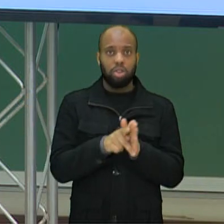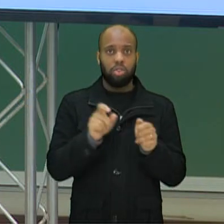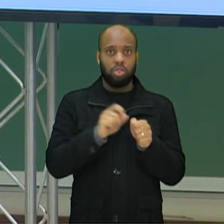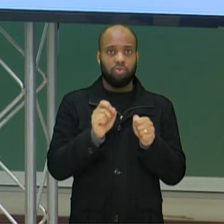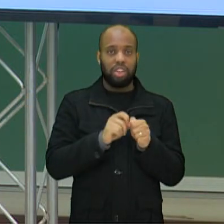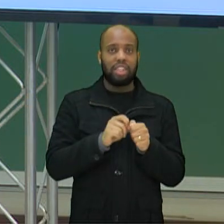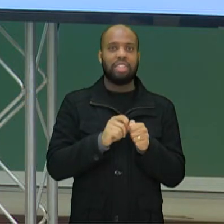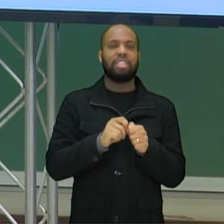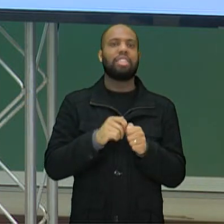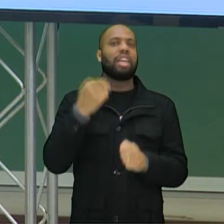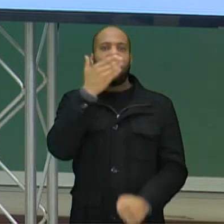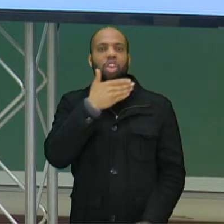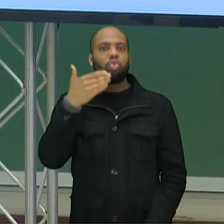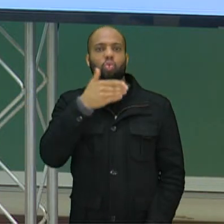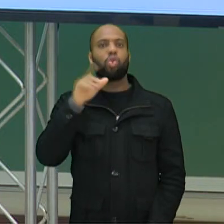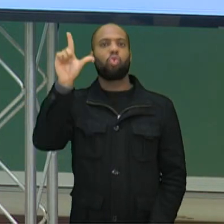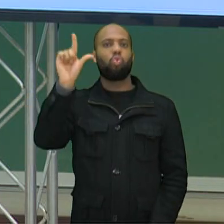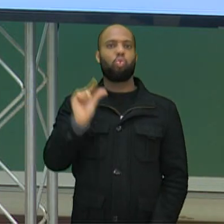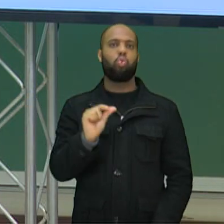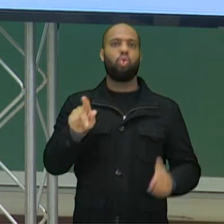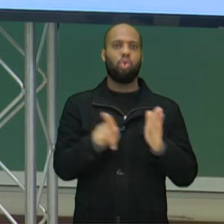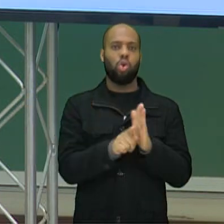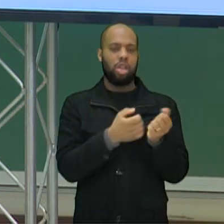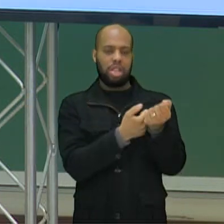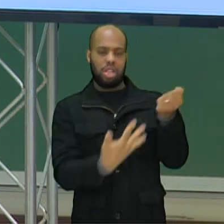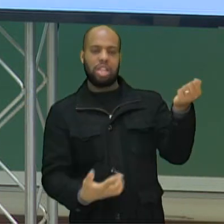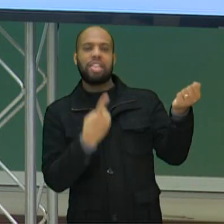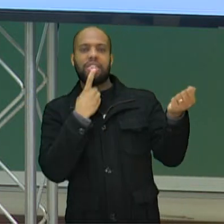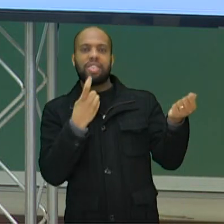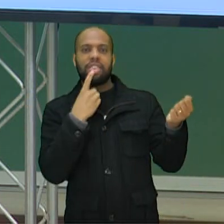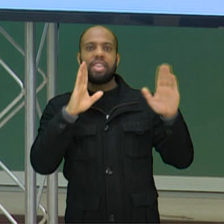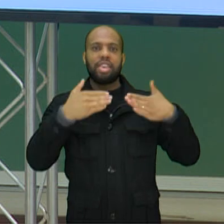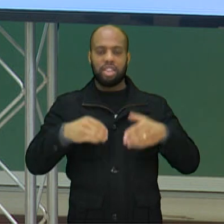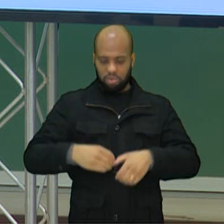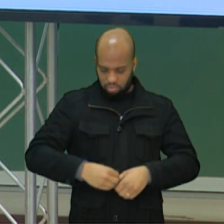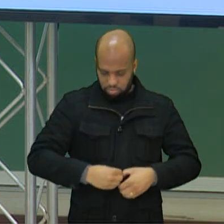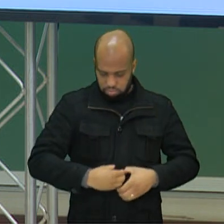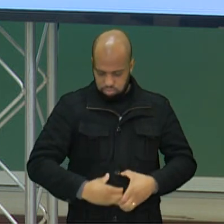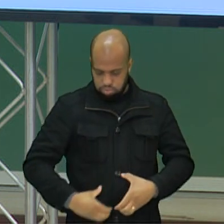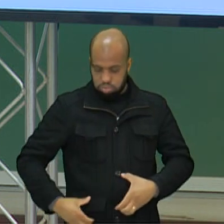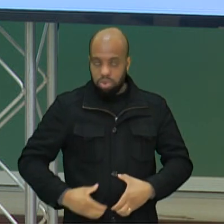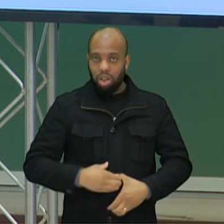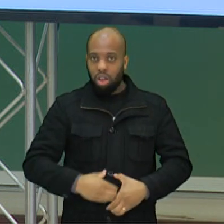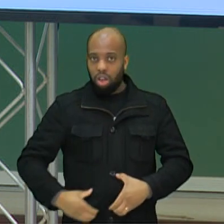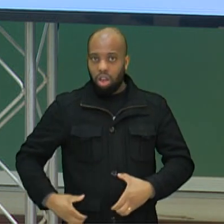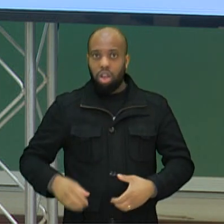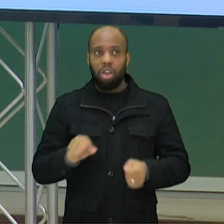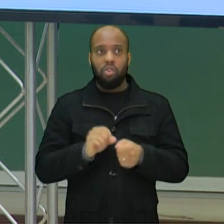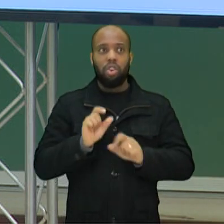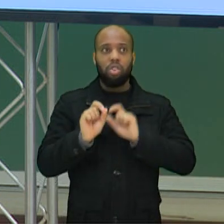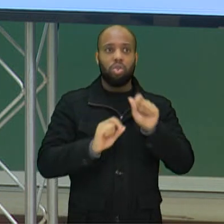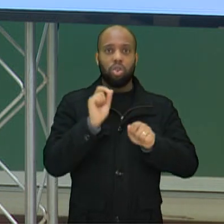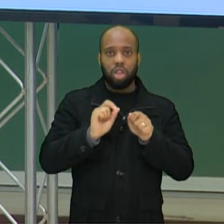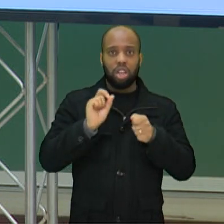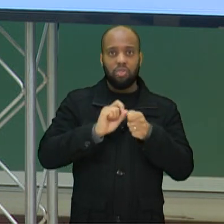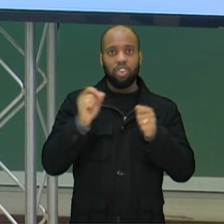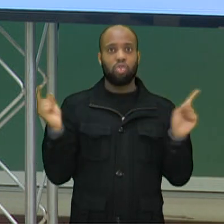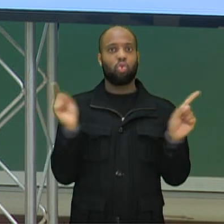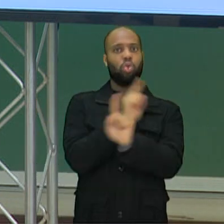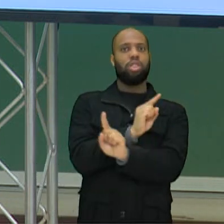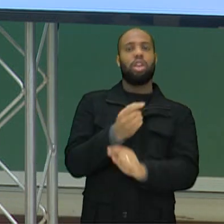de glicose no sangue. Aí o pâncreas vai produzir o glucagon, que é o oposto à insulina. Ele vai fazer o quê? Ele